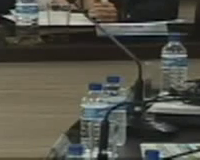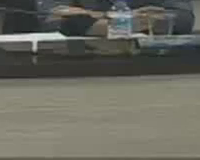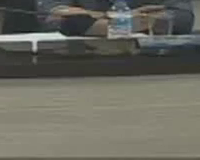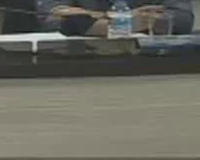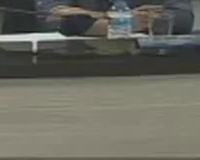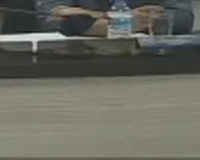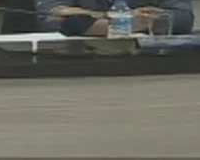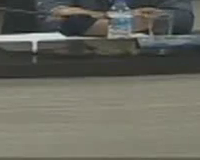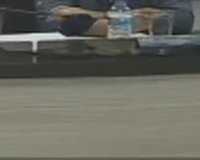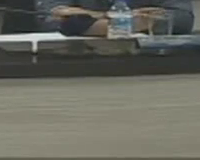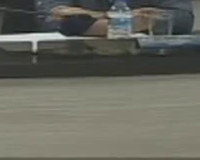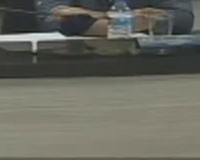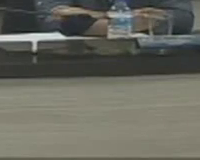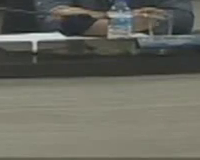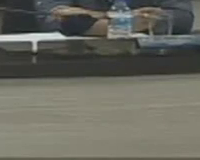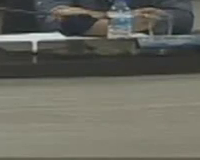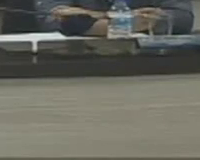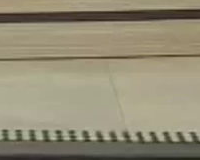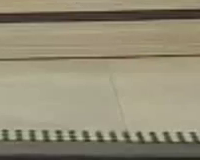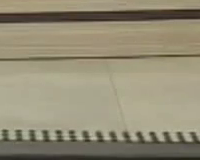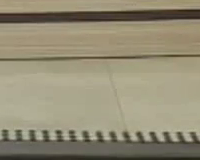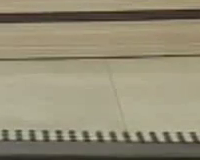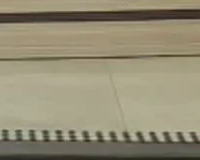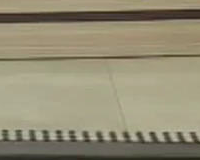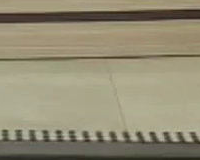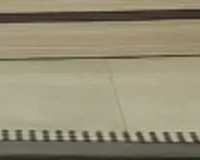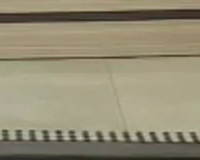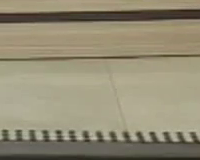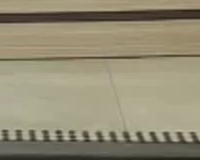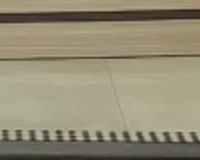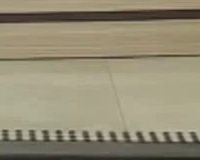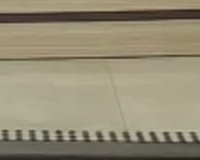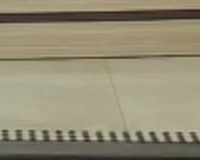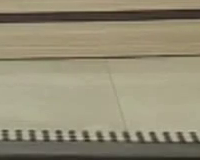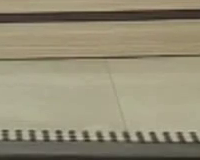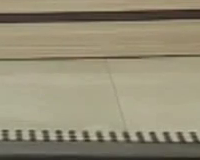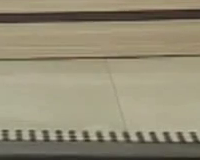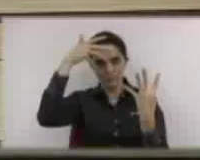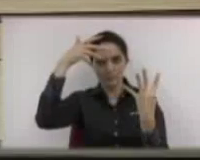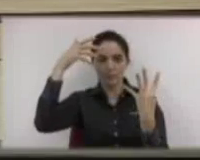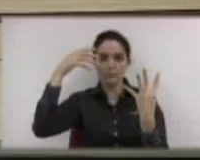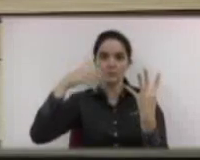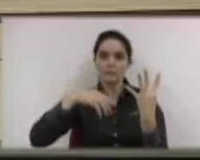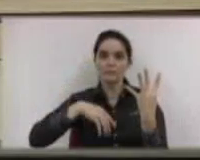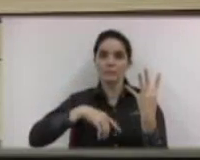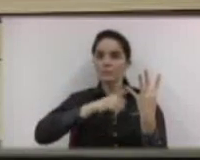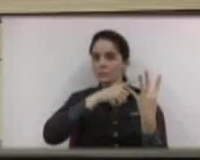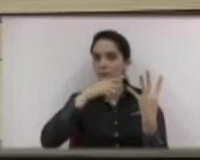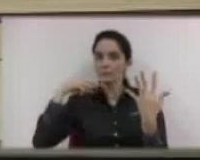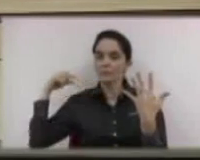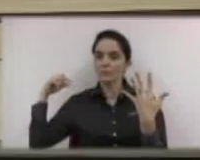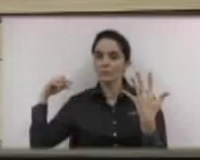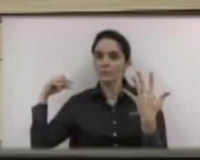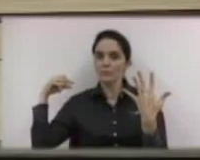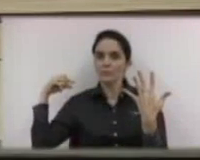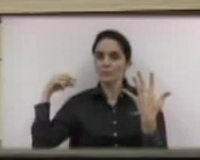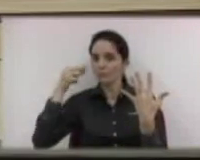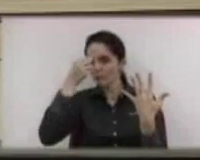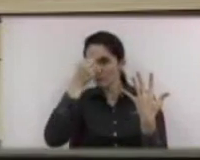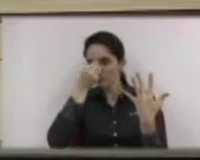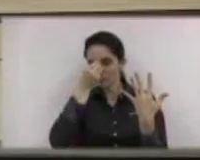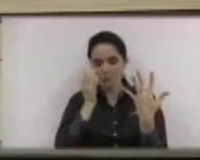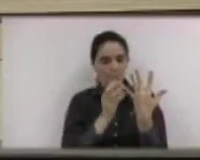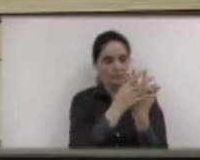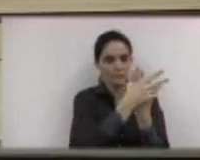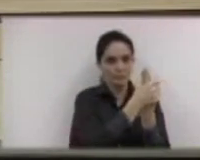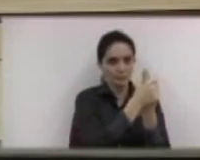Costa. Então, os membros são vereador Ronei, vereador Dinho, vereadora Érica Tanque, vereadora Mayra e vereador Jorge